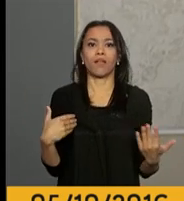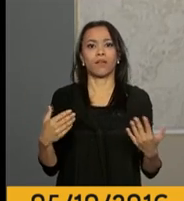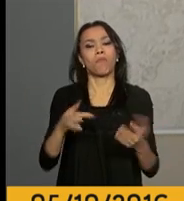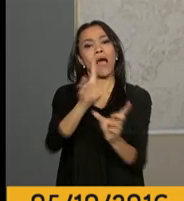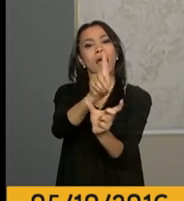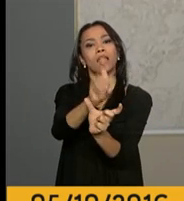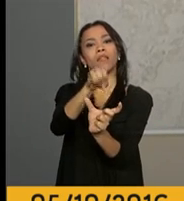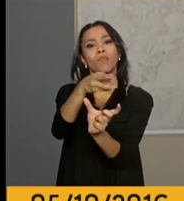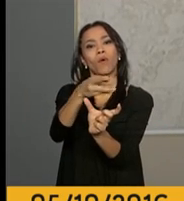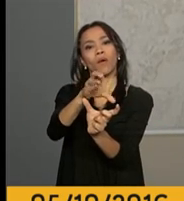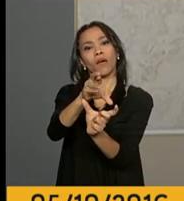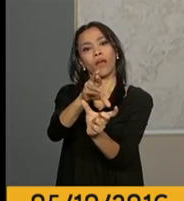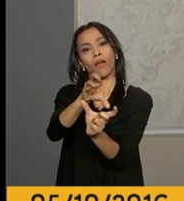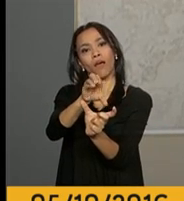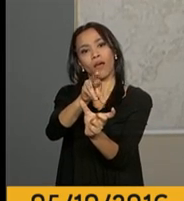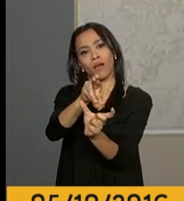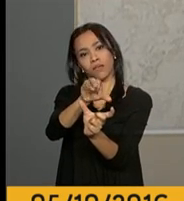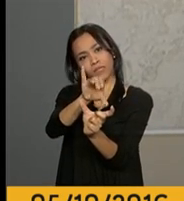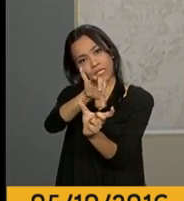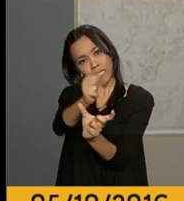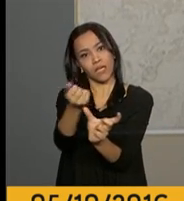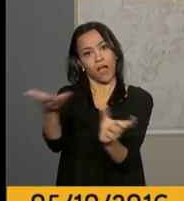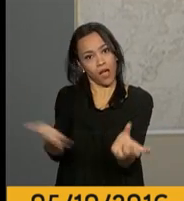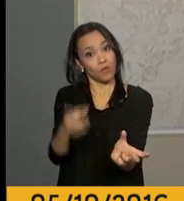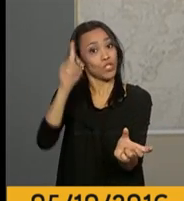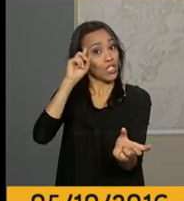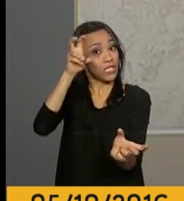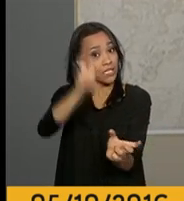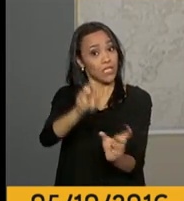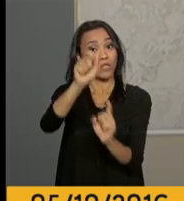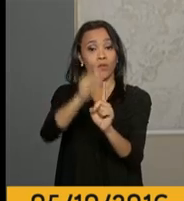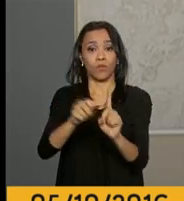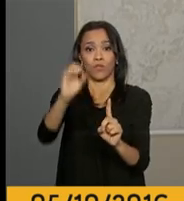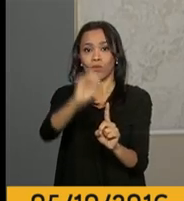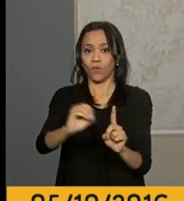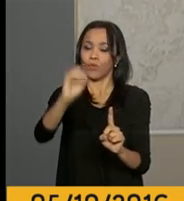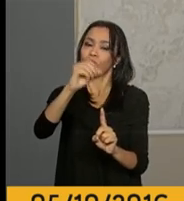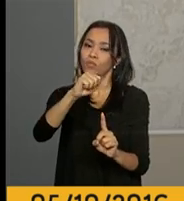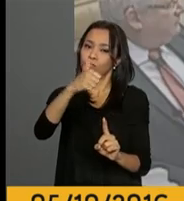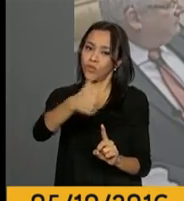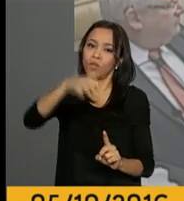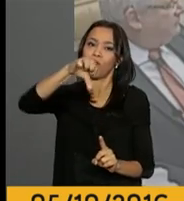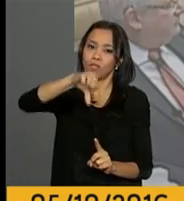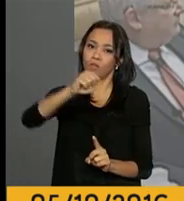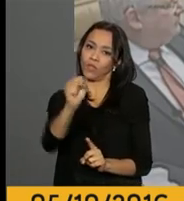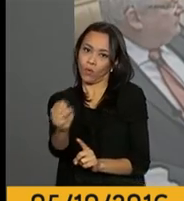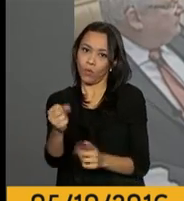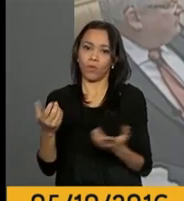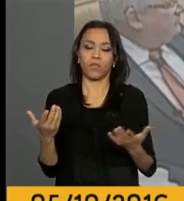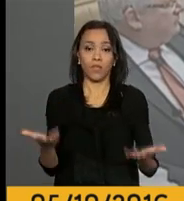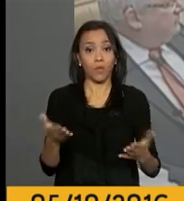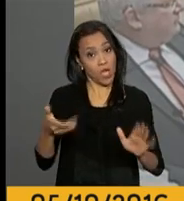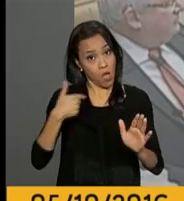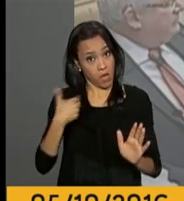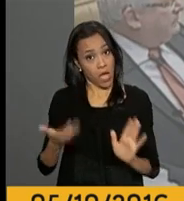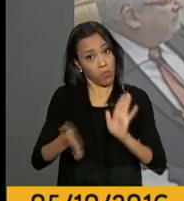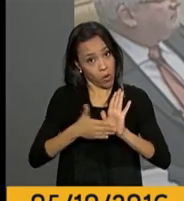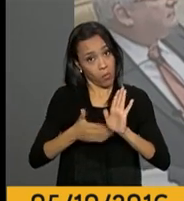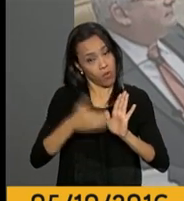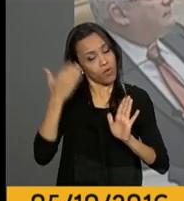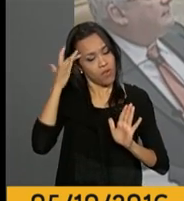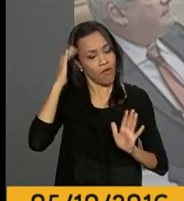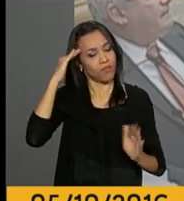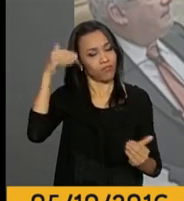plena a partir de 5 de outubro de 88 mas eu queria eh também eh propor e sei que a senhora já está de